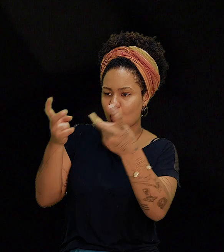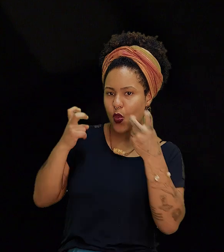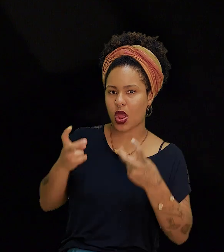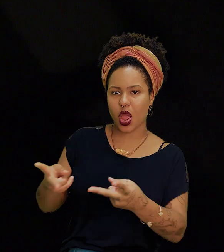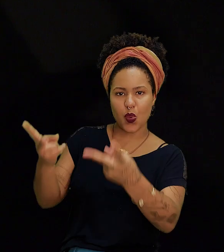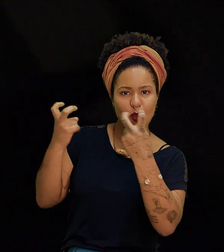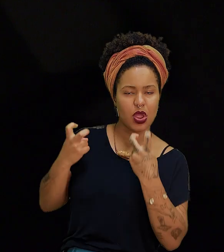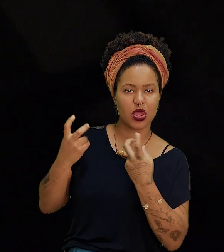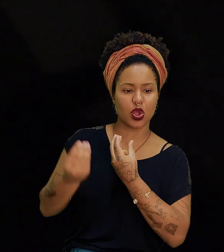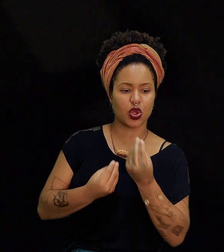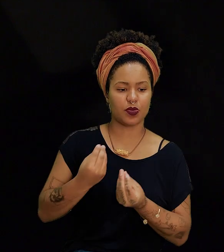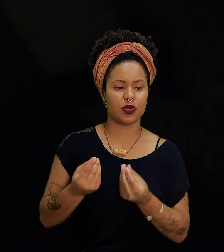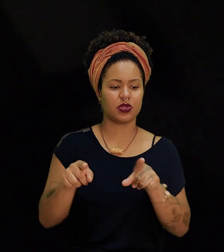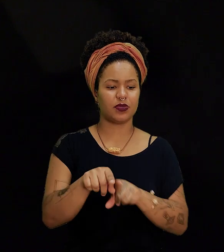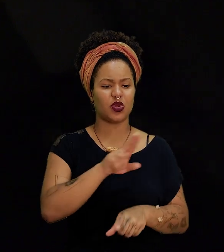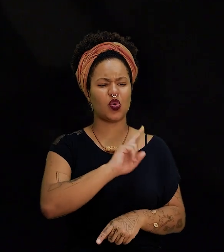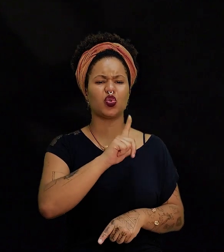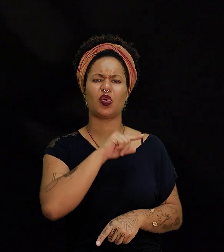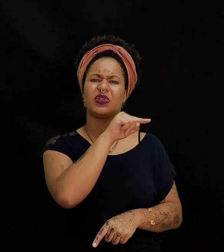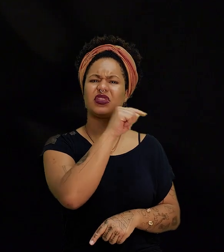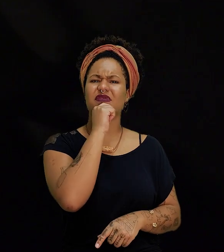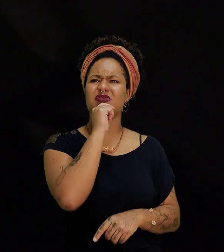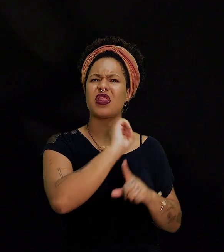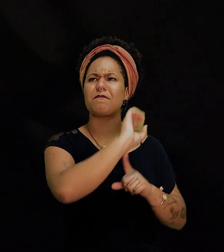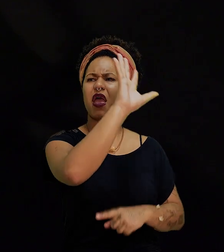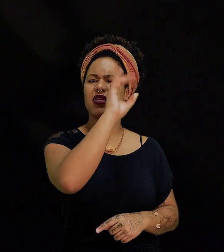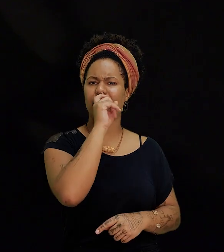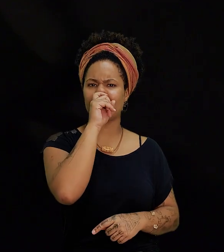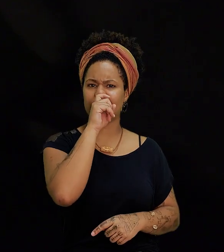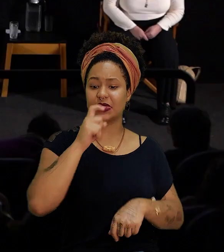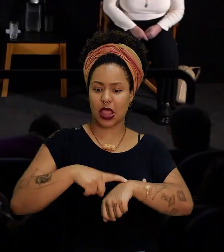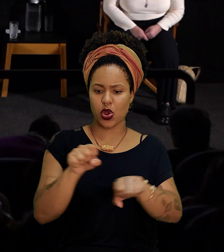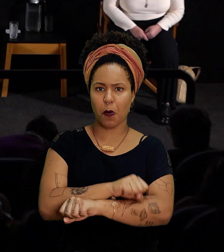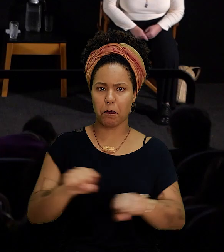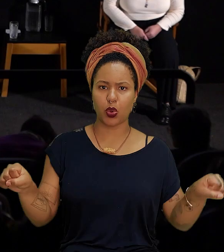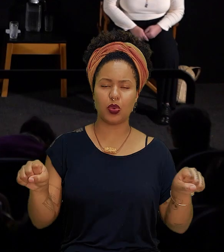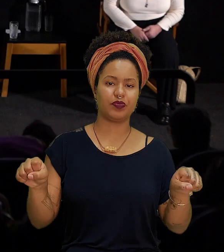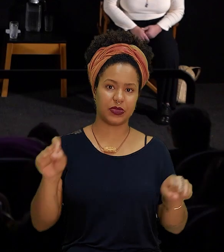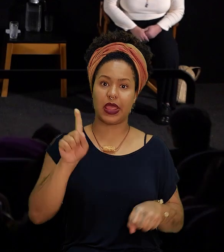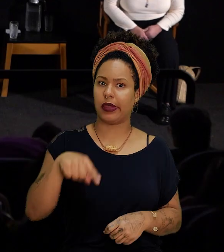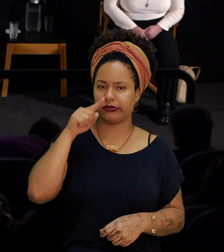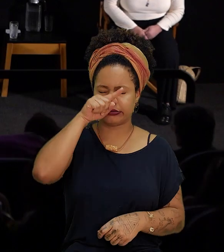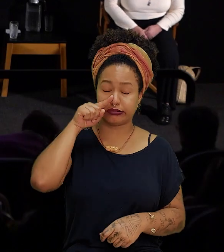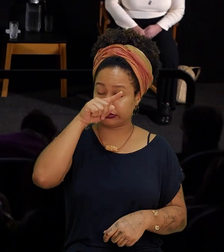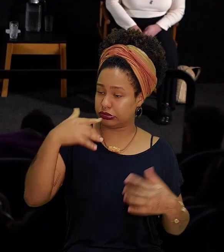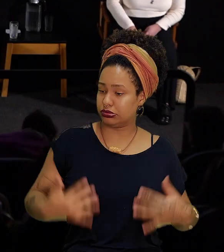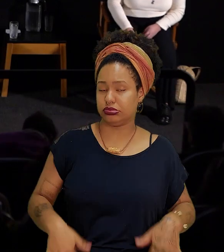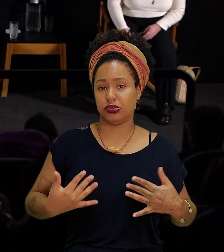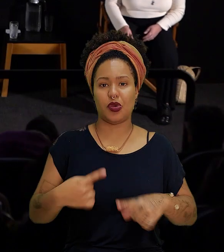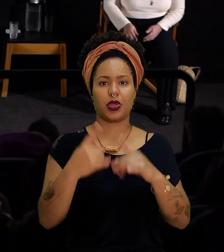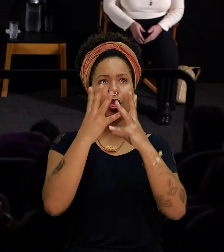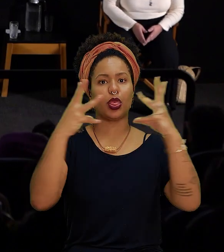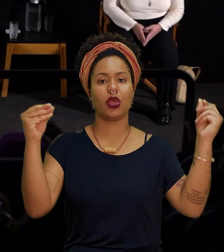Célio? Que tem um nome lá, libera na hora que explode, que assim, é muito perigoso.